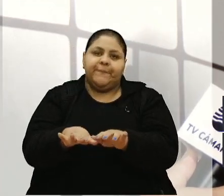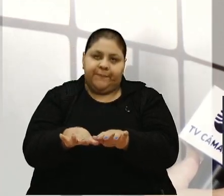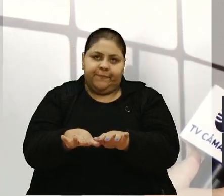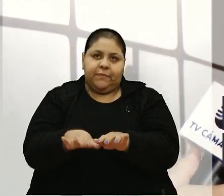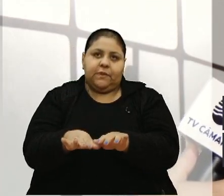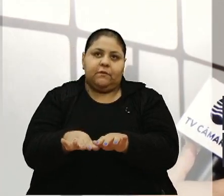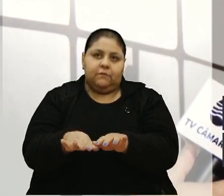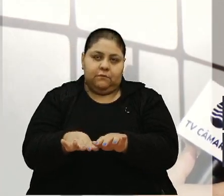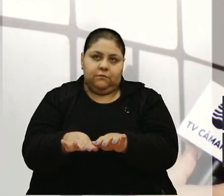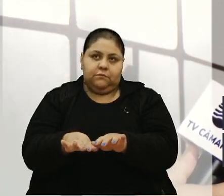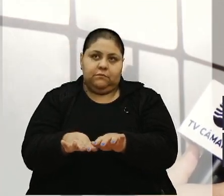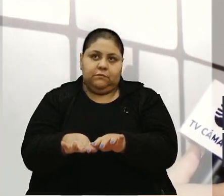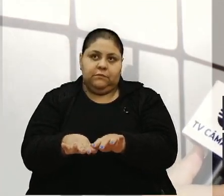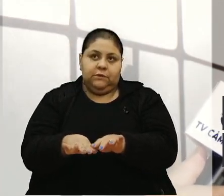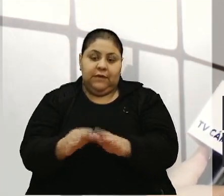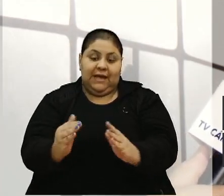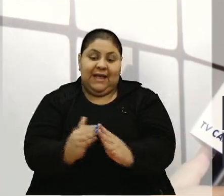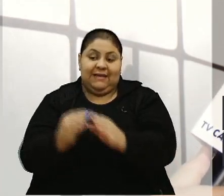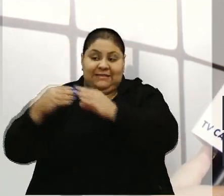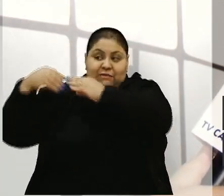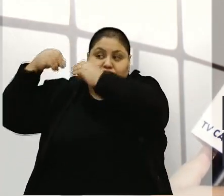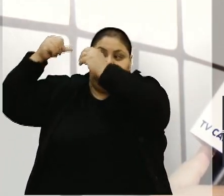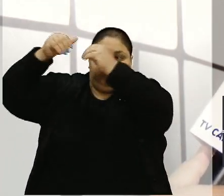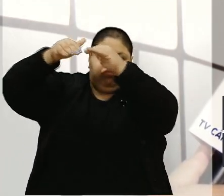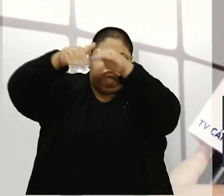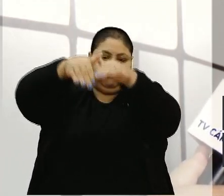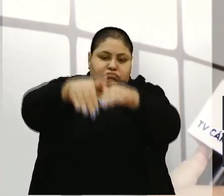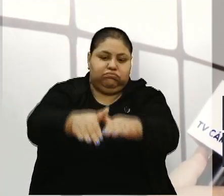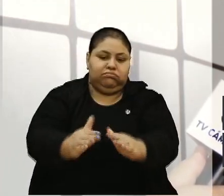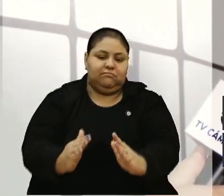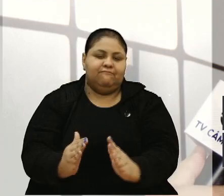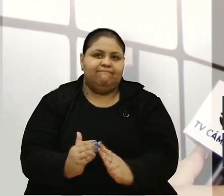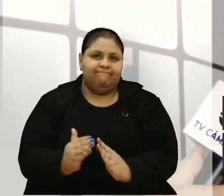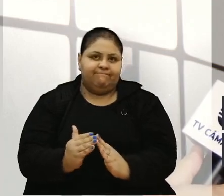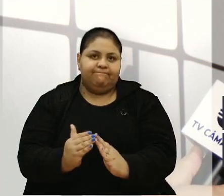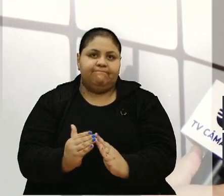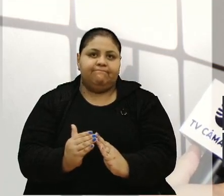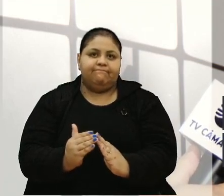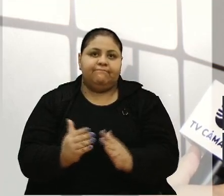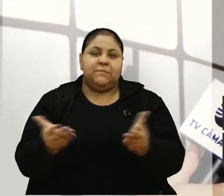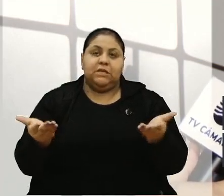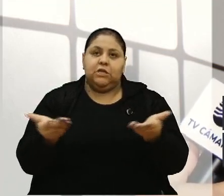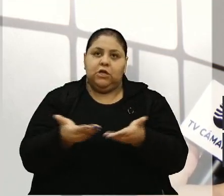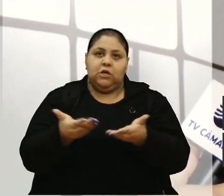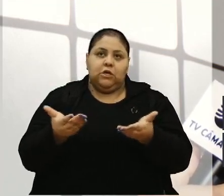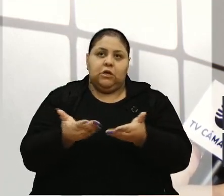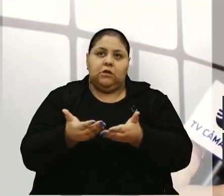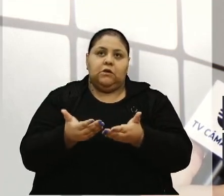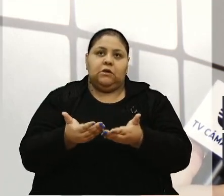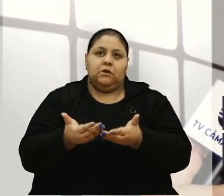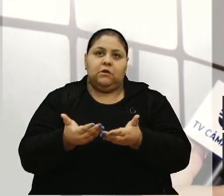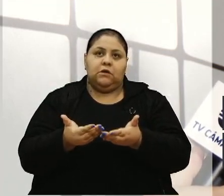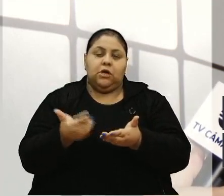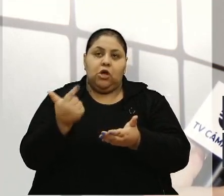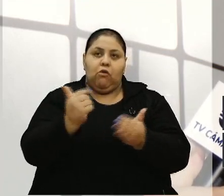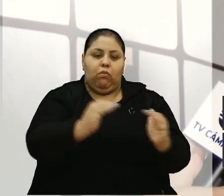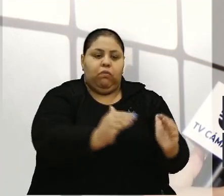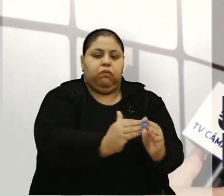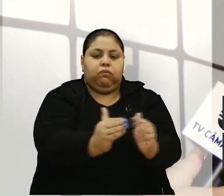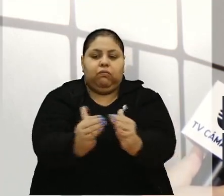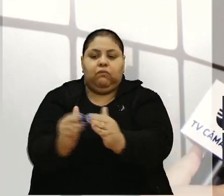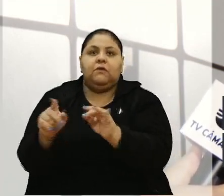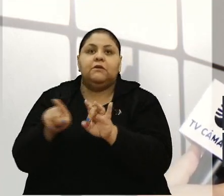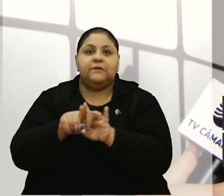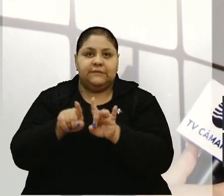desbarrancou em cima de uma residência, e que está ficando oco embaixo de outras residências,